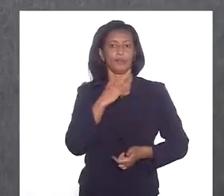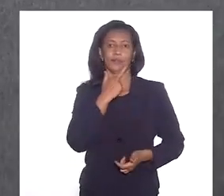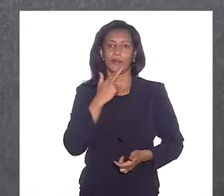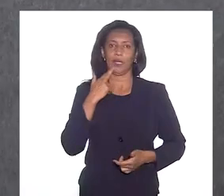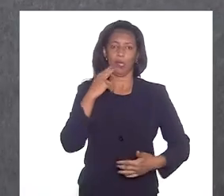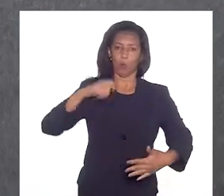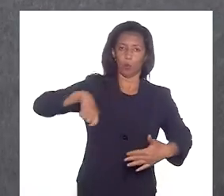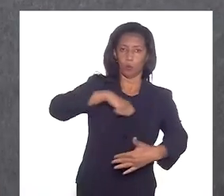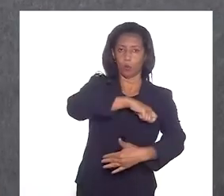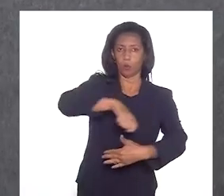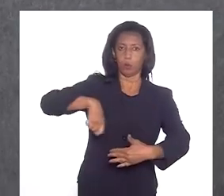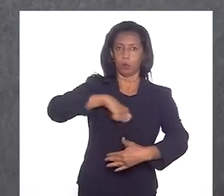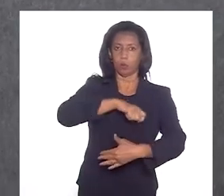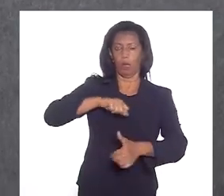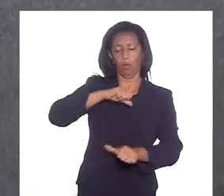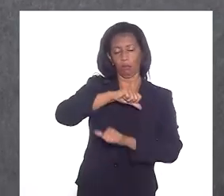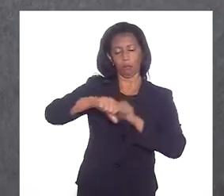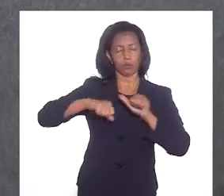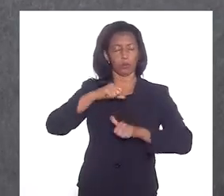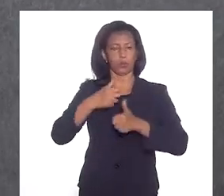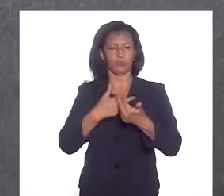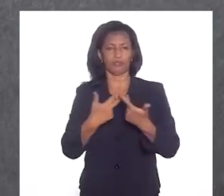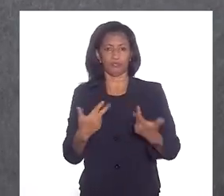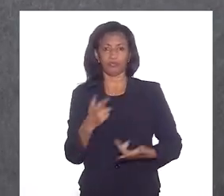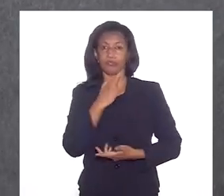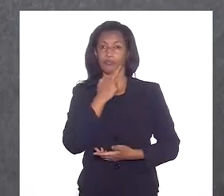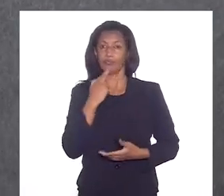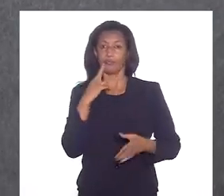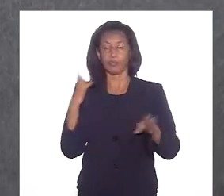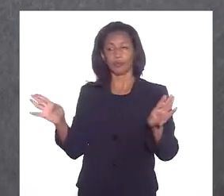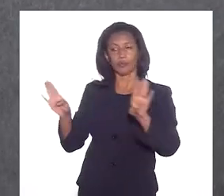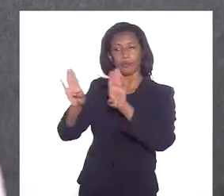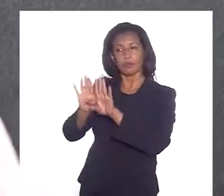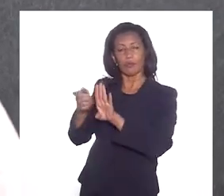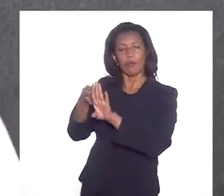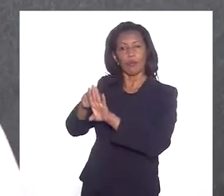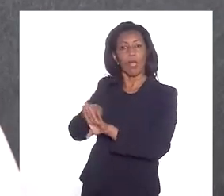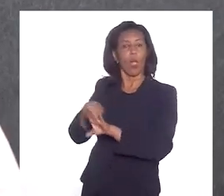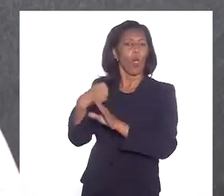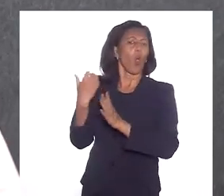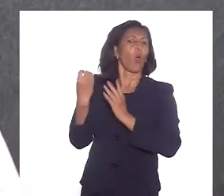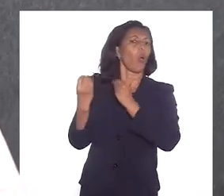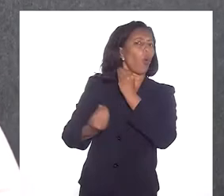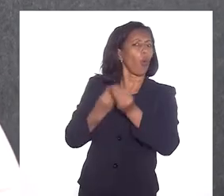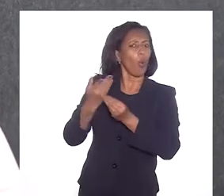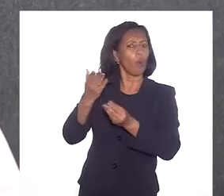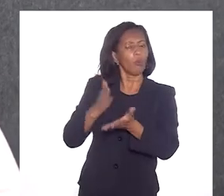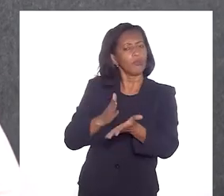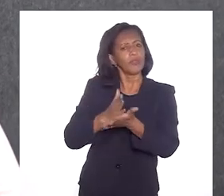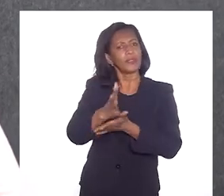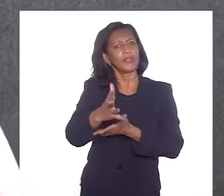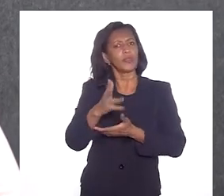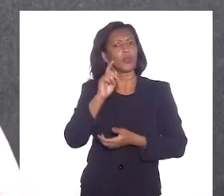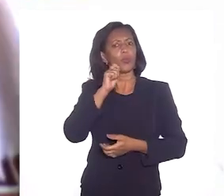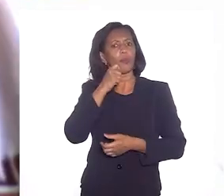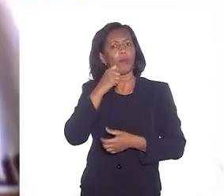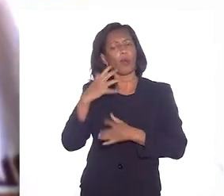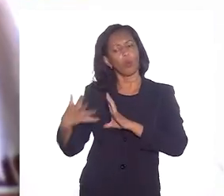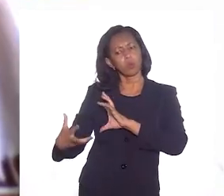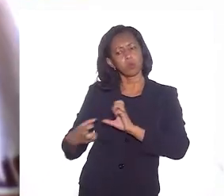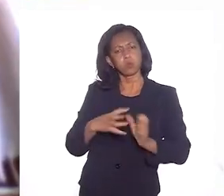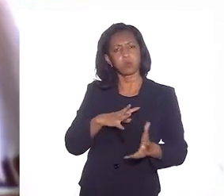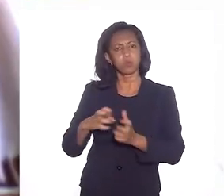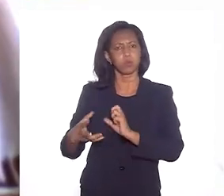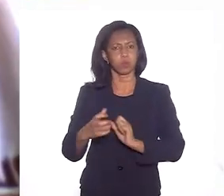quem trabalha com a culinária, mudou muita coisa, os restaurantes fecharam. Como que você entrou nesse mundo da panificação, Bel?